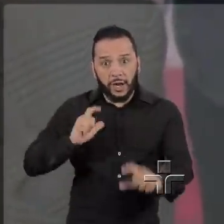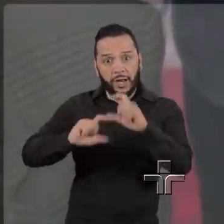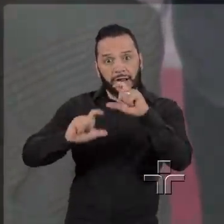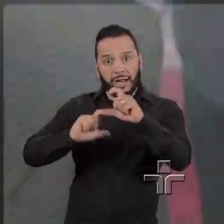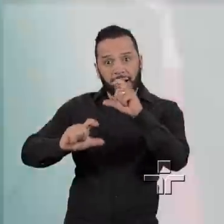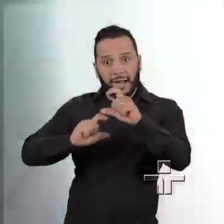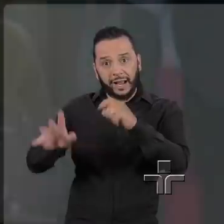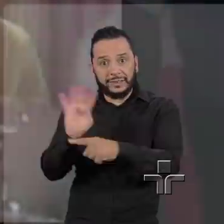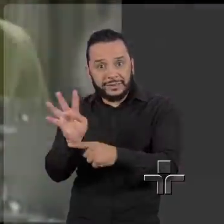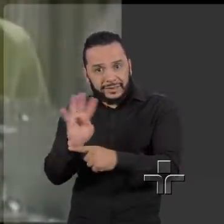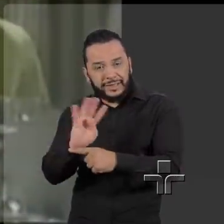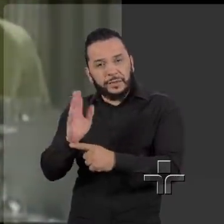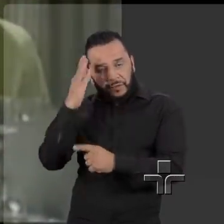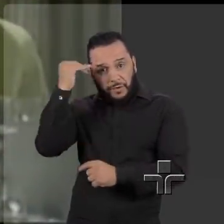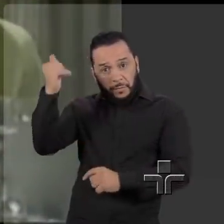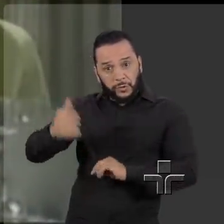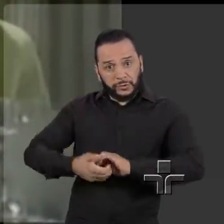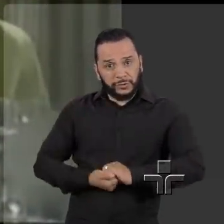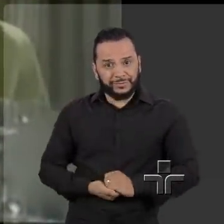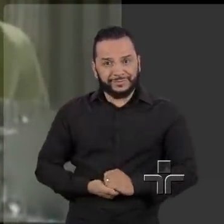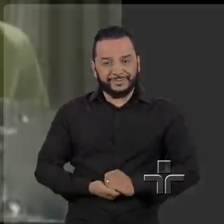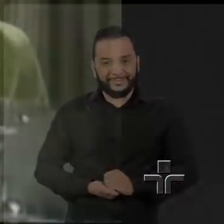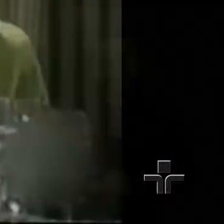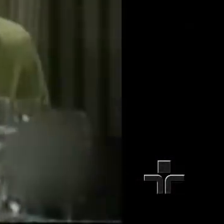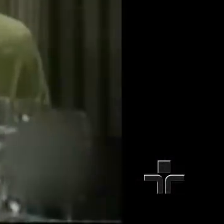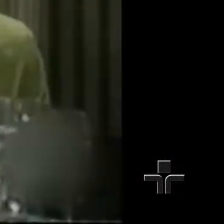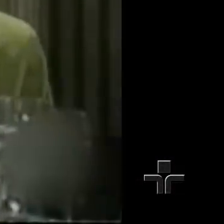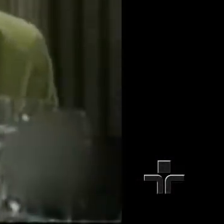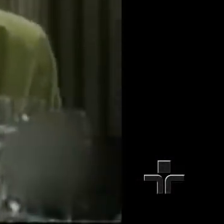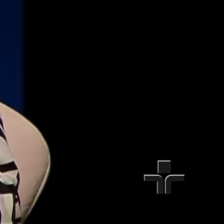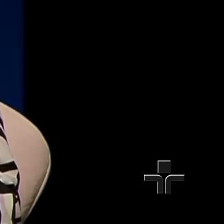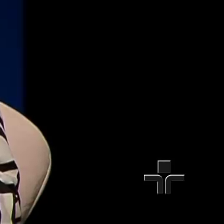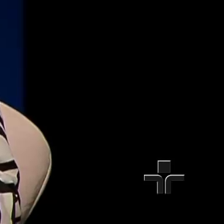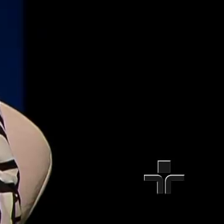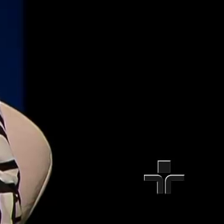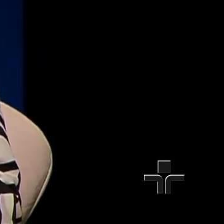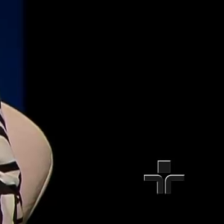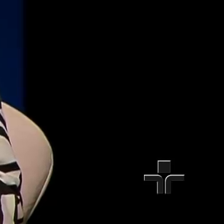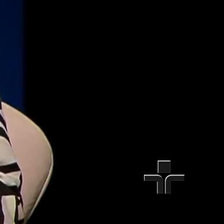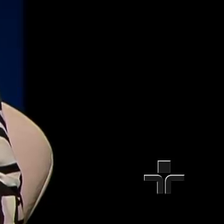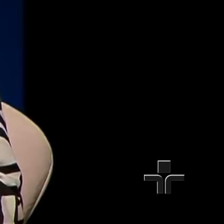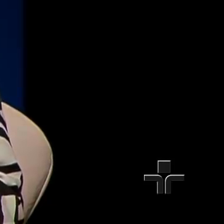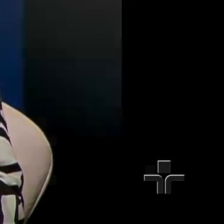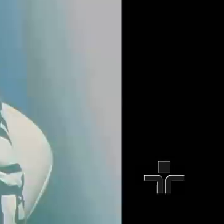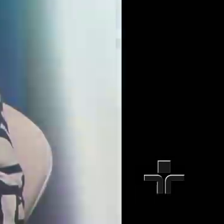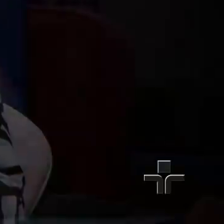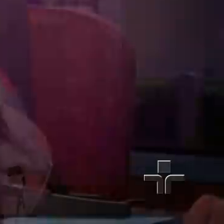dos cinemas. É que não tem jeito, meu amor, não tem jeito.